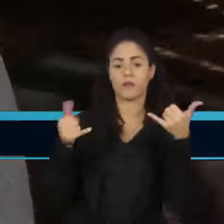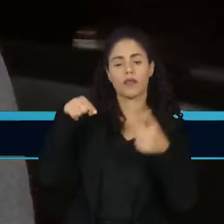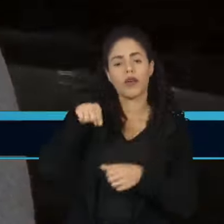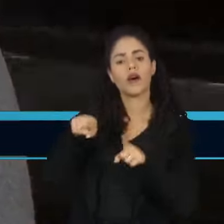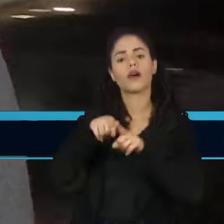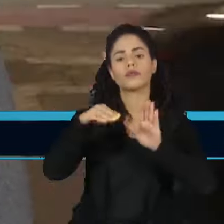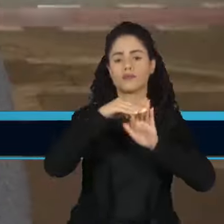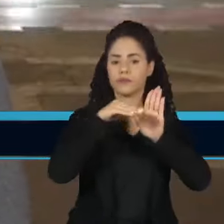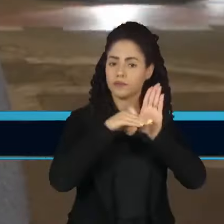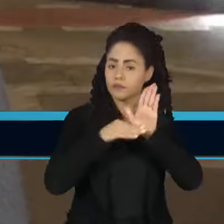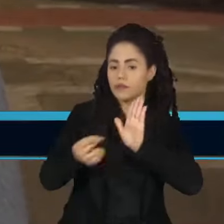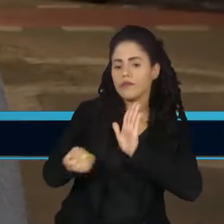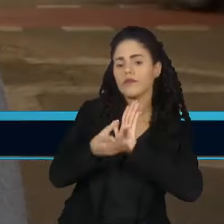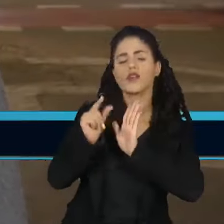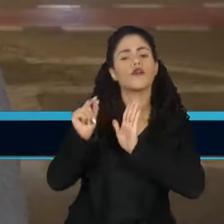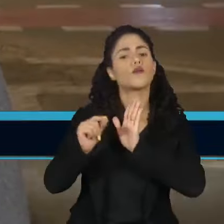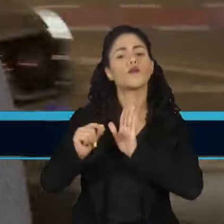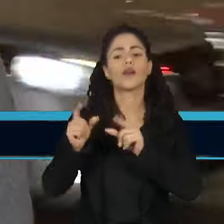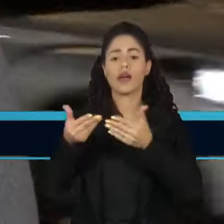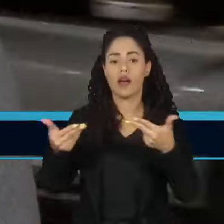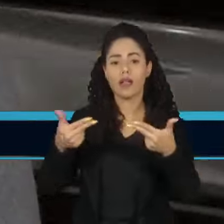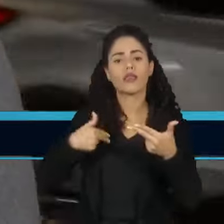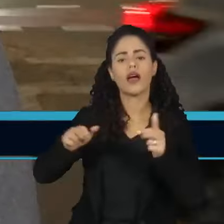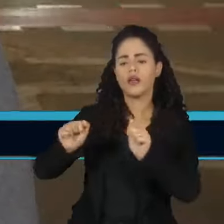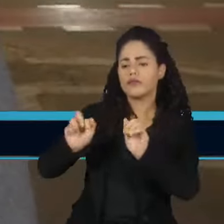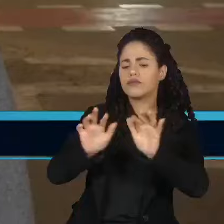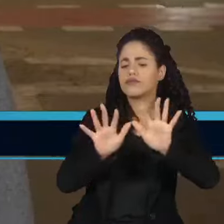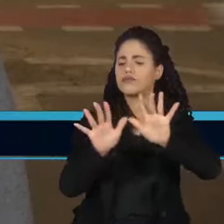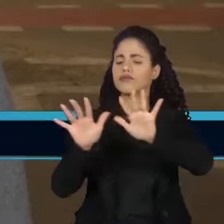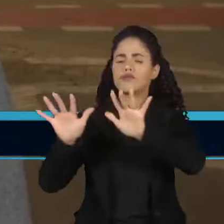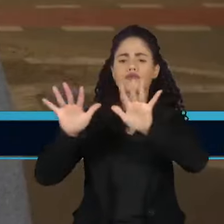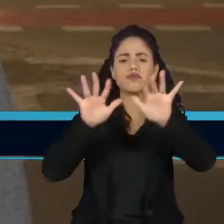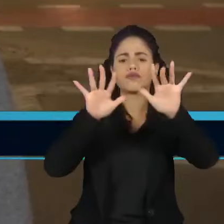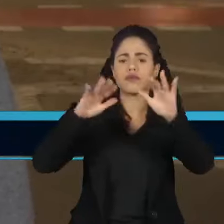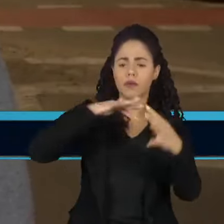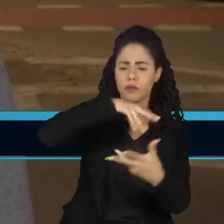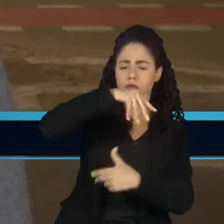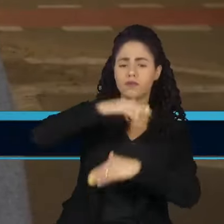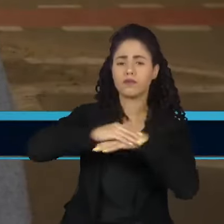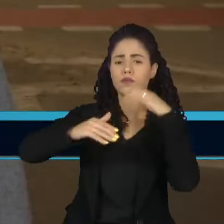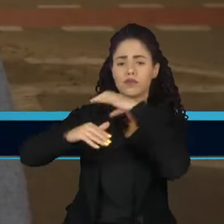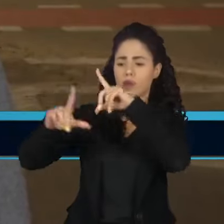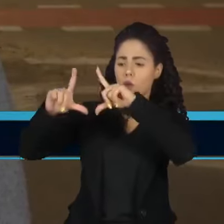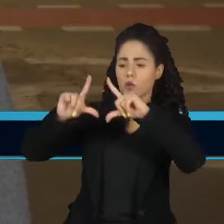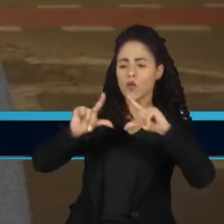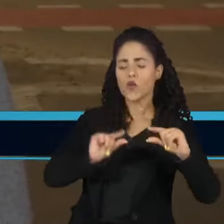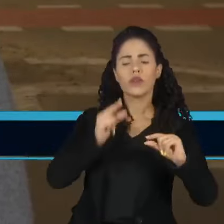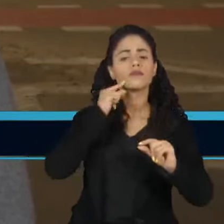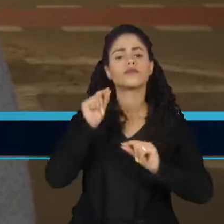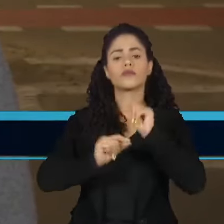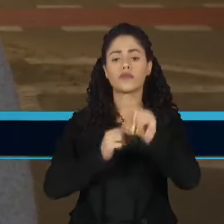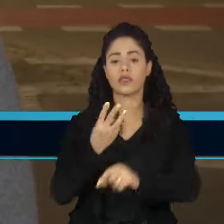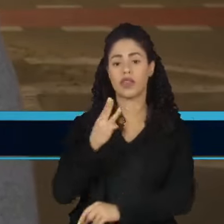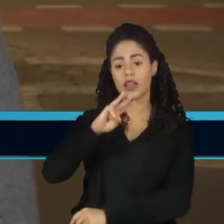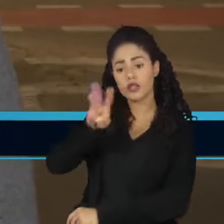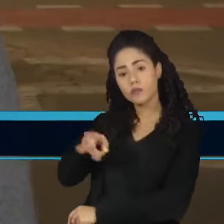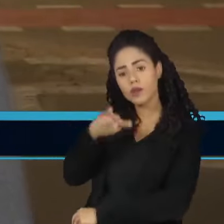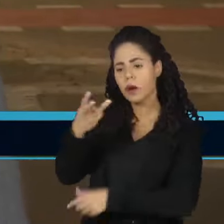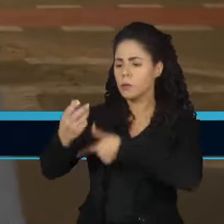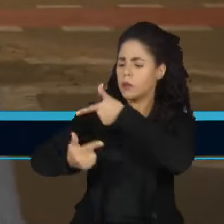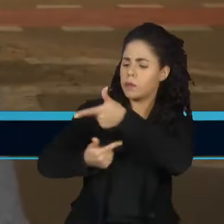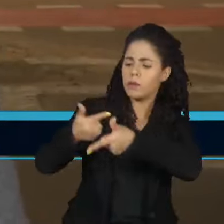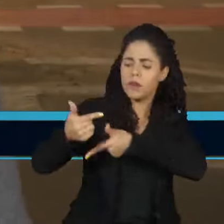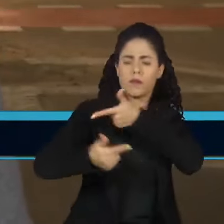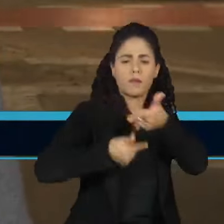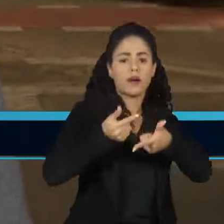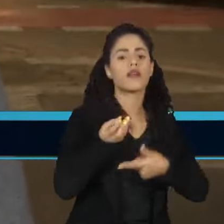nova política também Visa a redução das emissões de gases do efeito estufa o plano prevê gerar 3 milhões de empregos com a